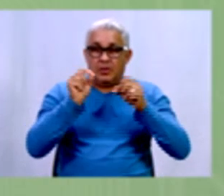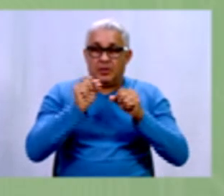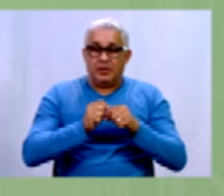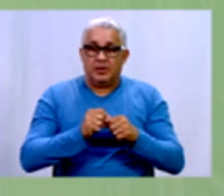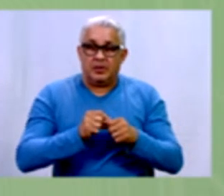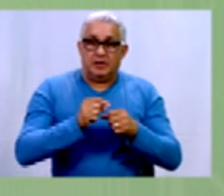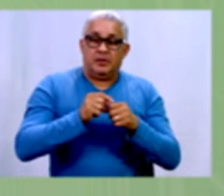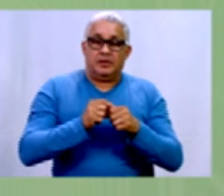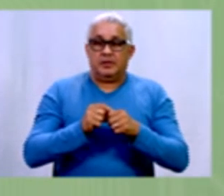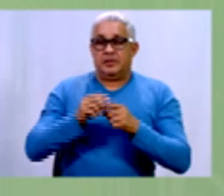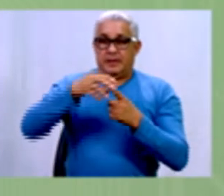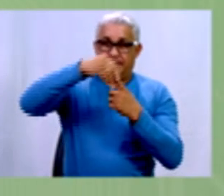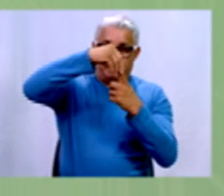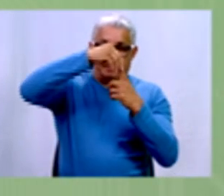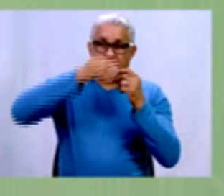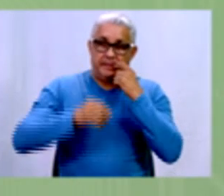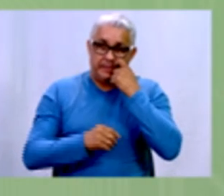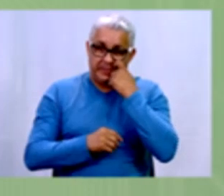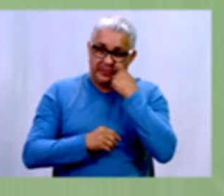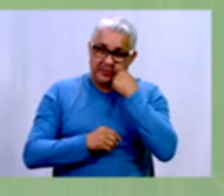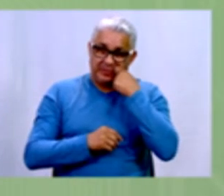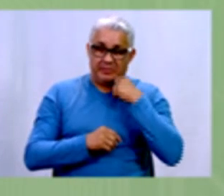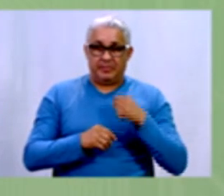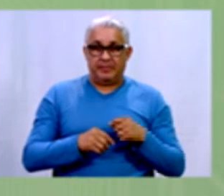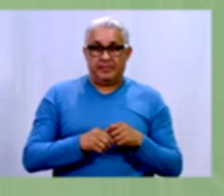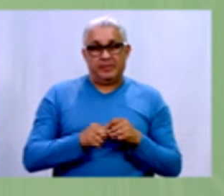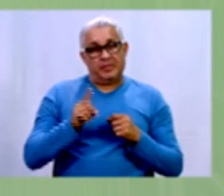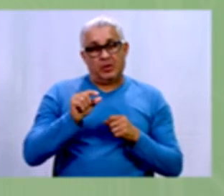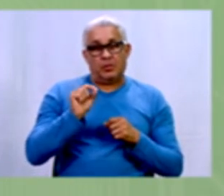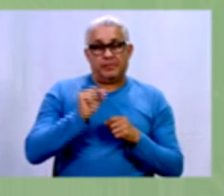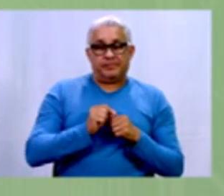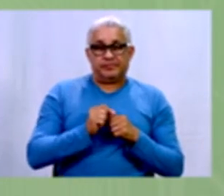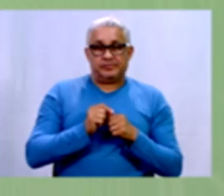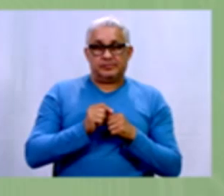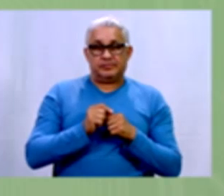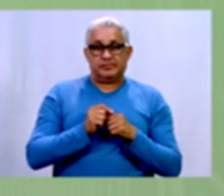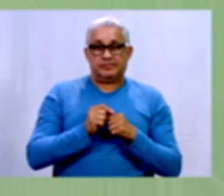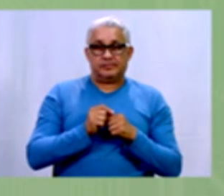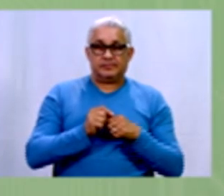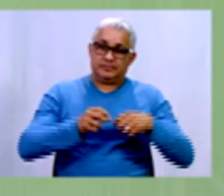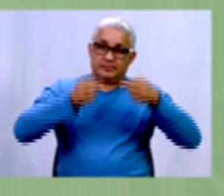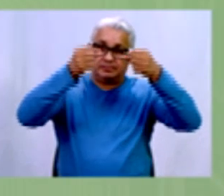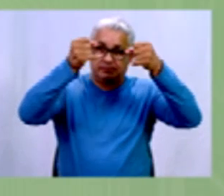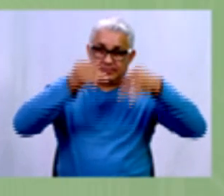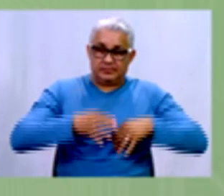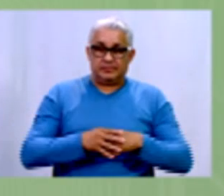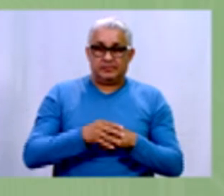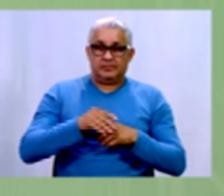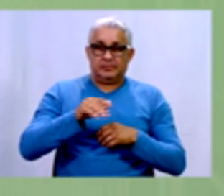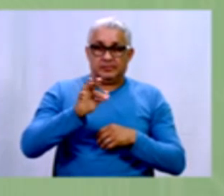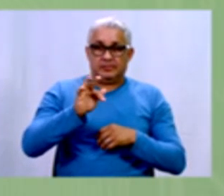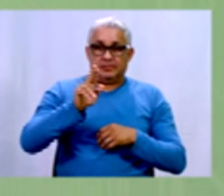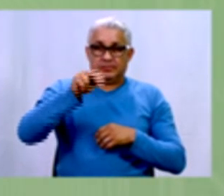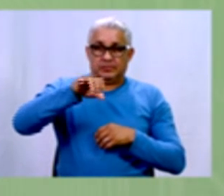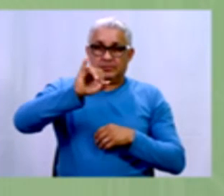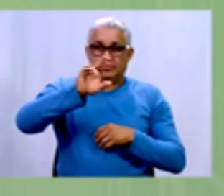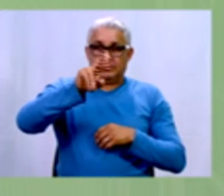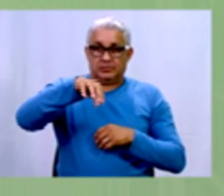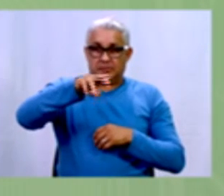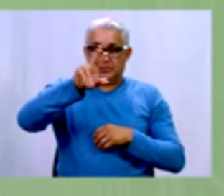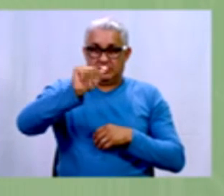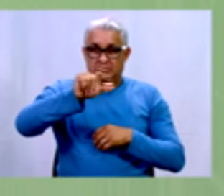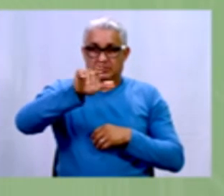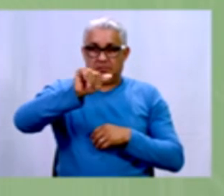das principais, certo? É justamente a definição das funcionalidades e a priorização